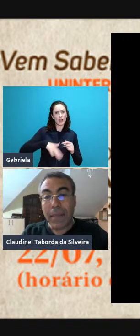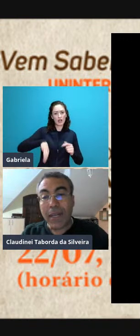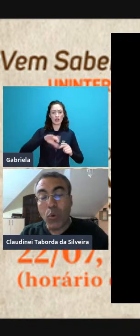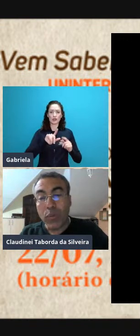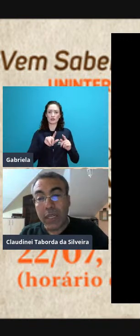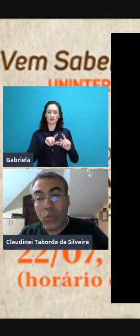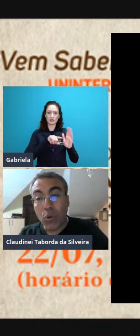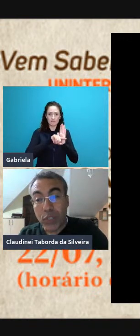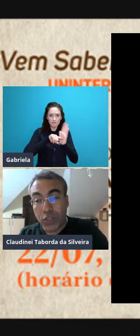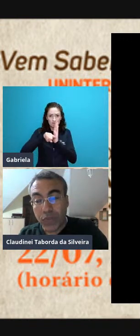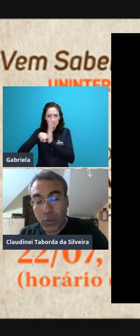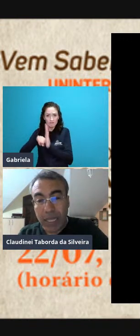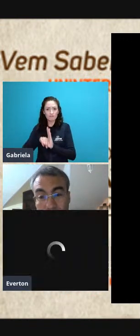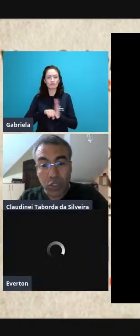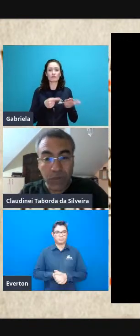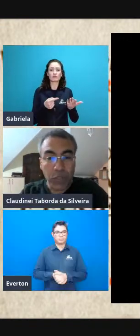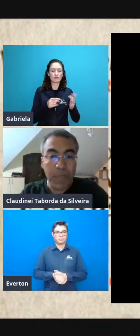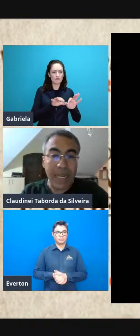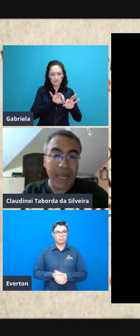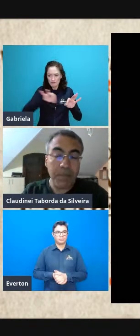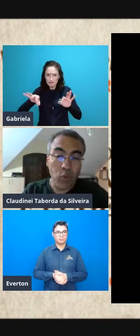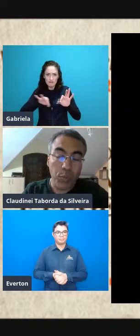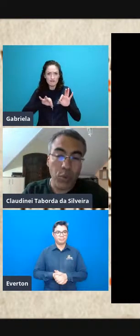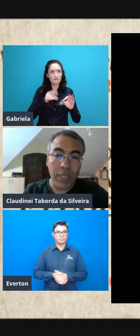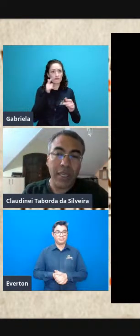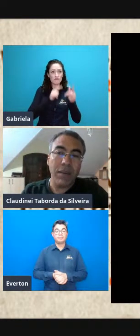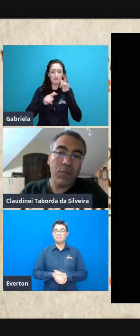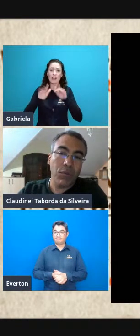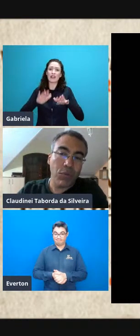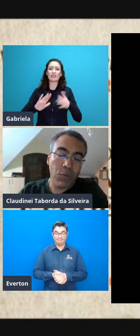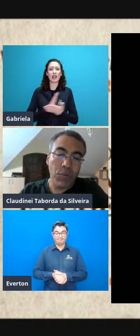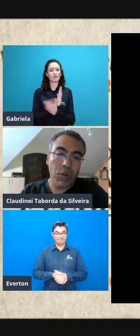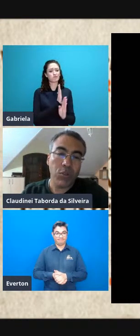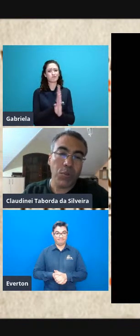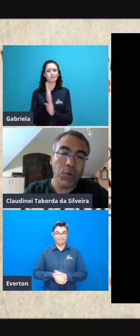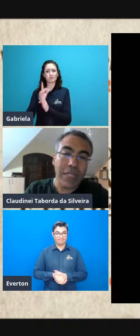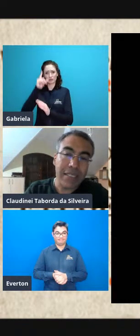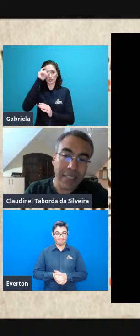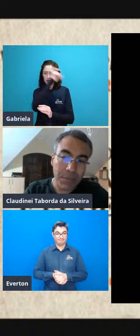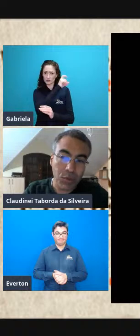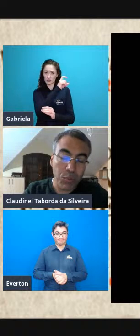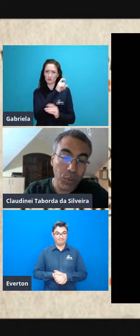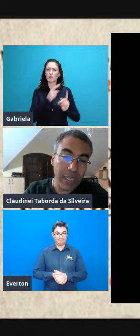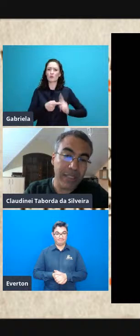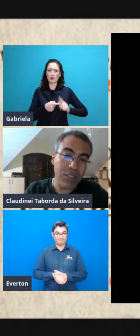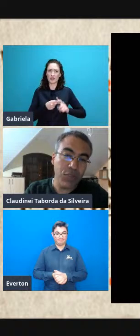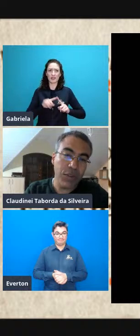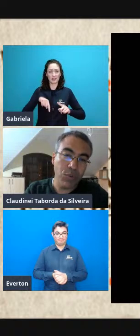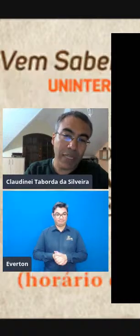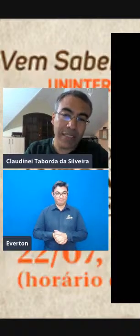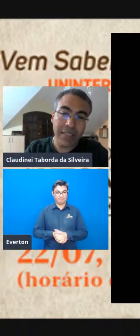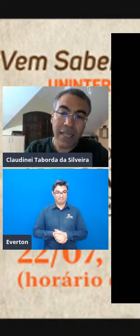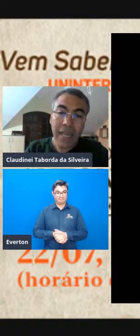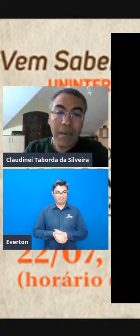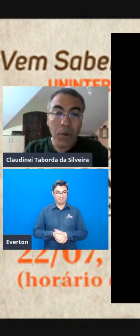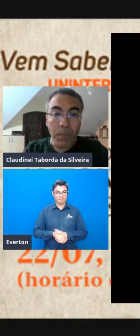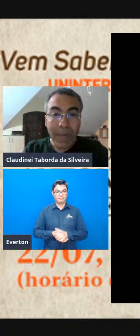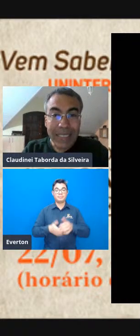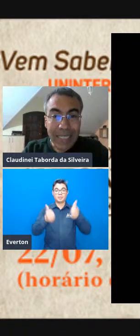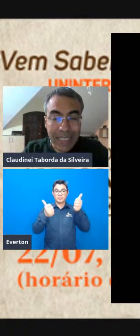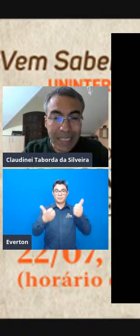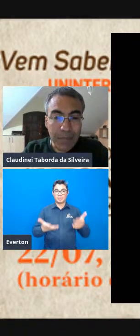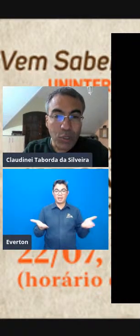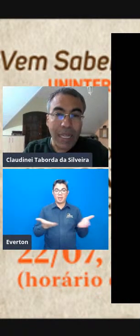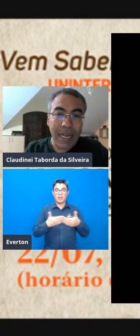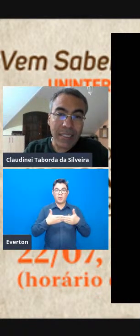acabaram encontrando algumas dificuldades eu já vou explicar o porquê eu mostro um pouco de exemplos do porquê dessas dificuldades bom